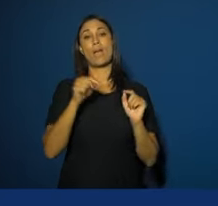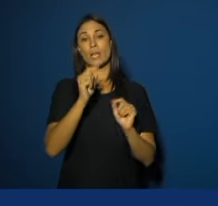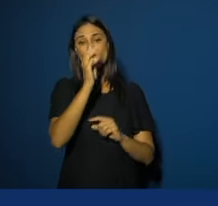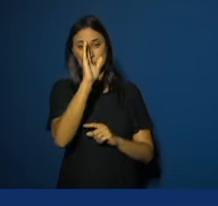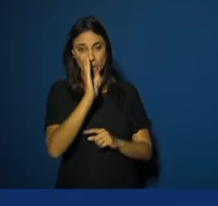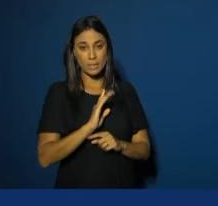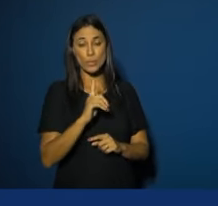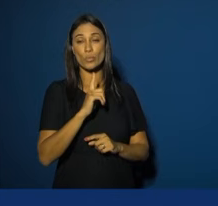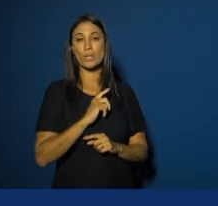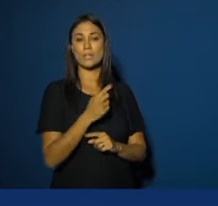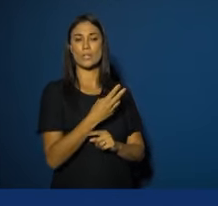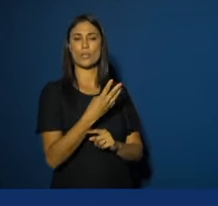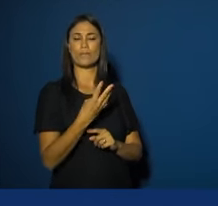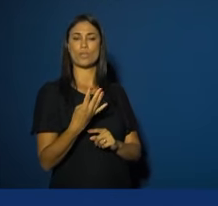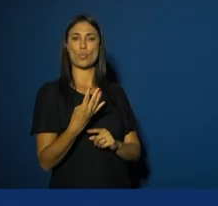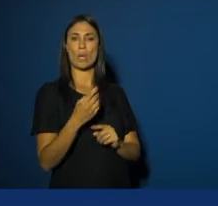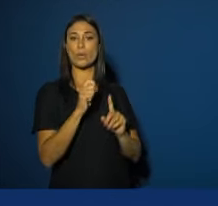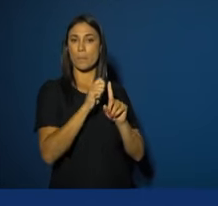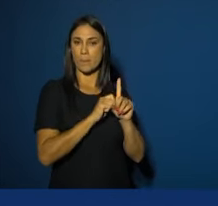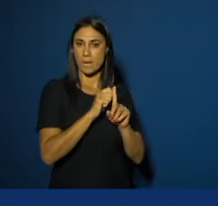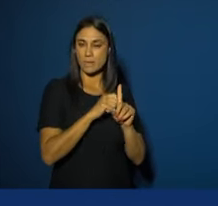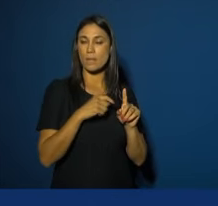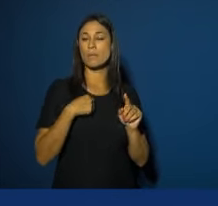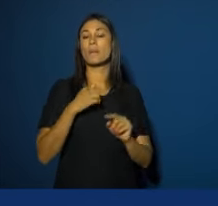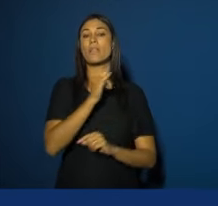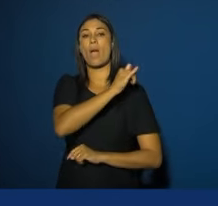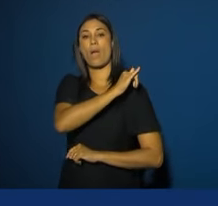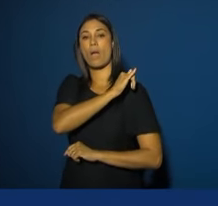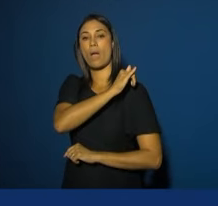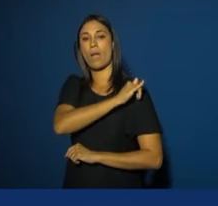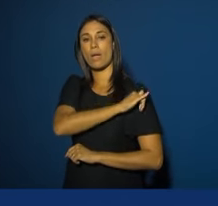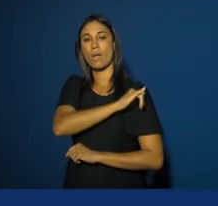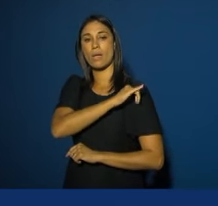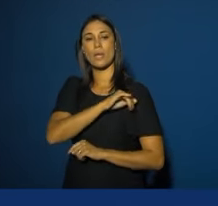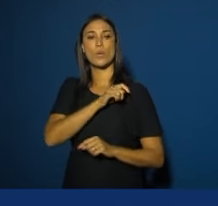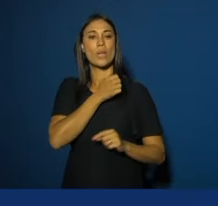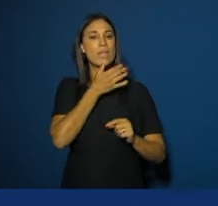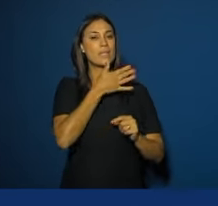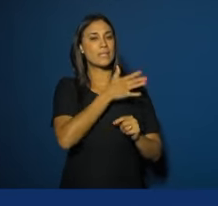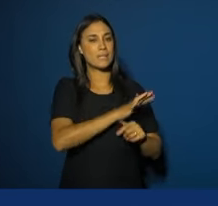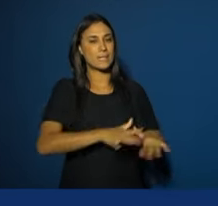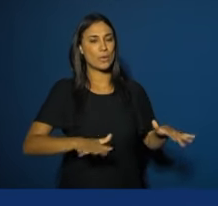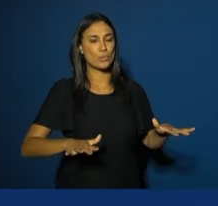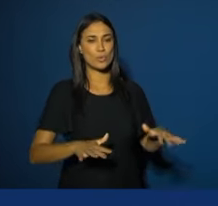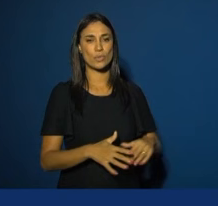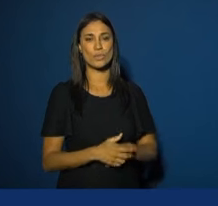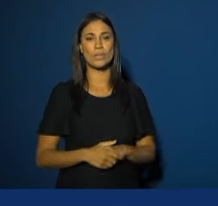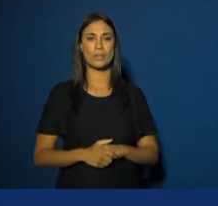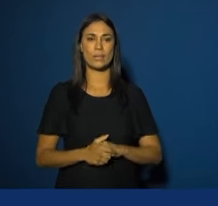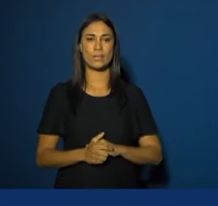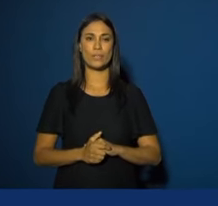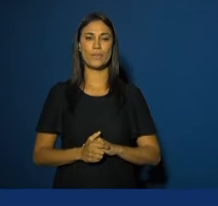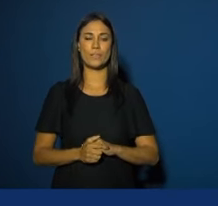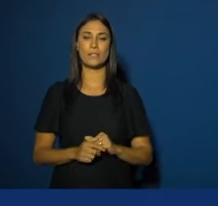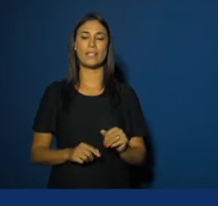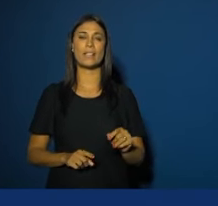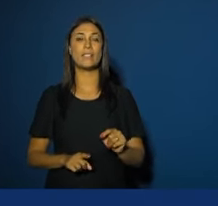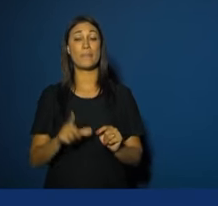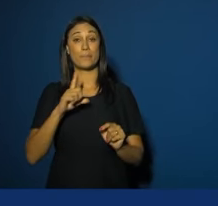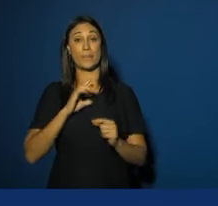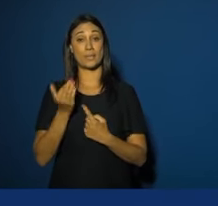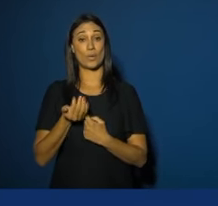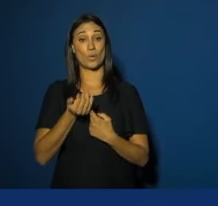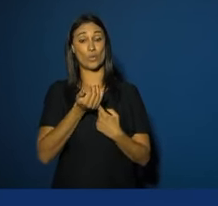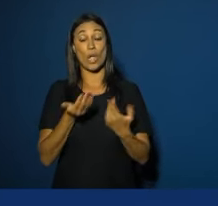sandbox de 24 meses na Rio Santos não é primeira é é primeira rodovia que tem que tem esta esta tecnologia